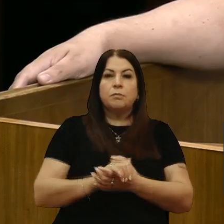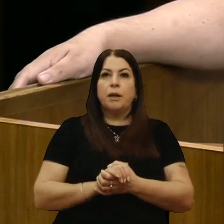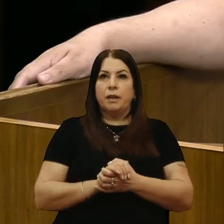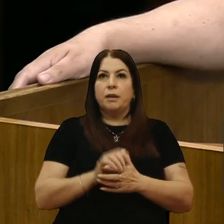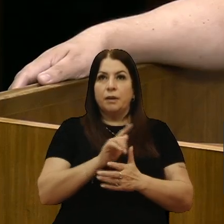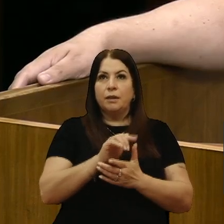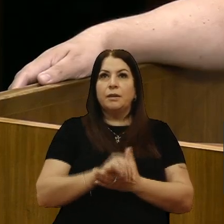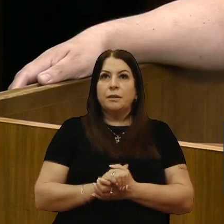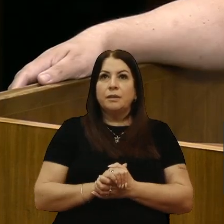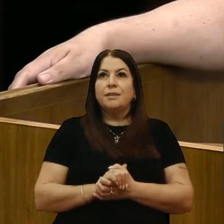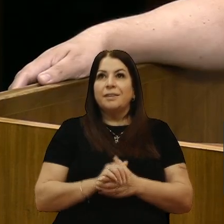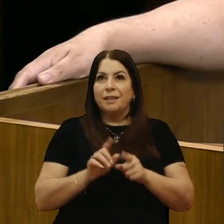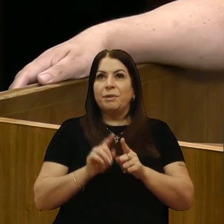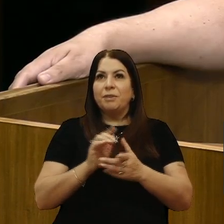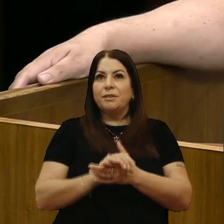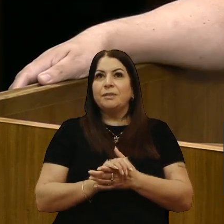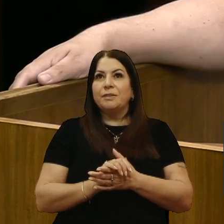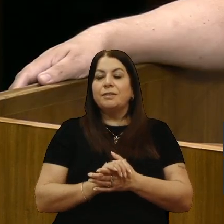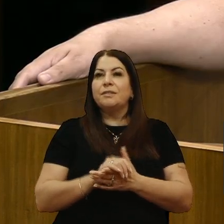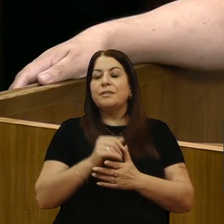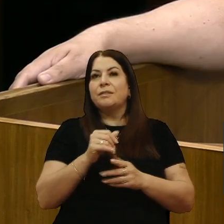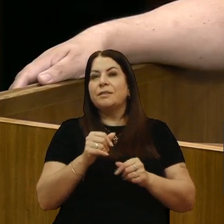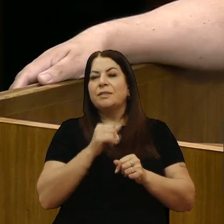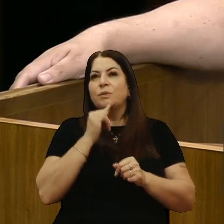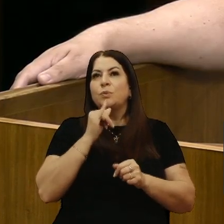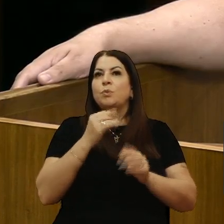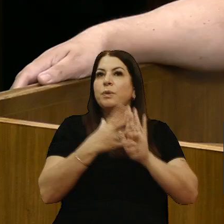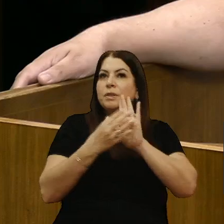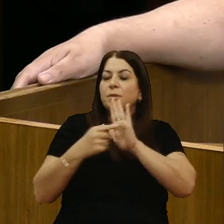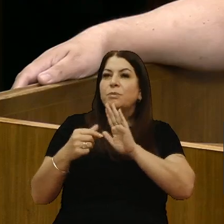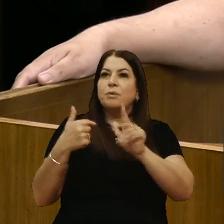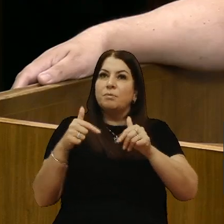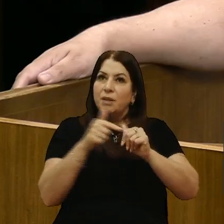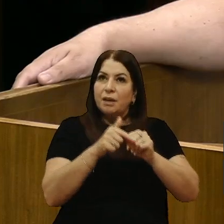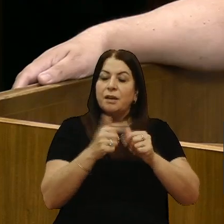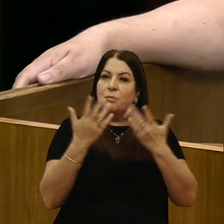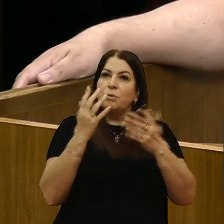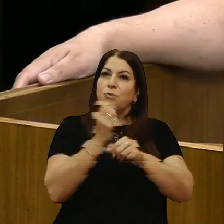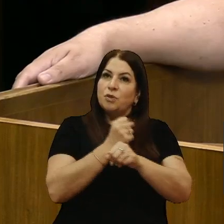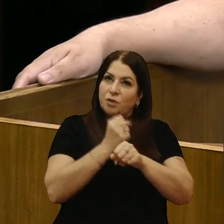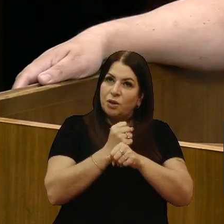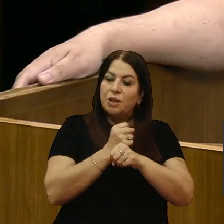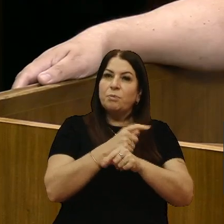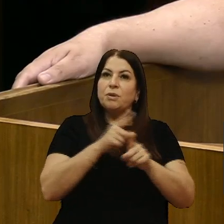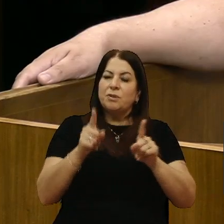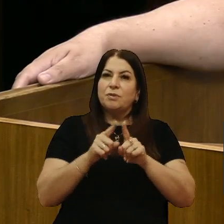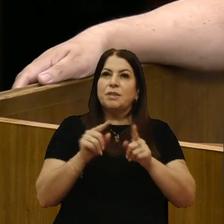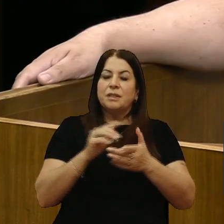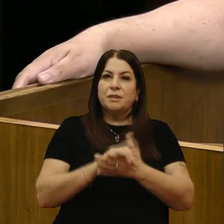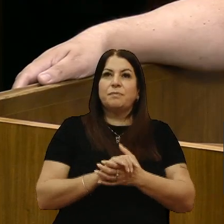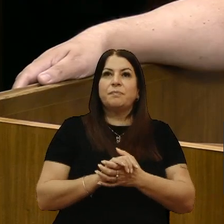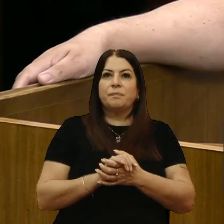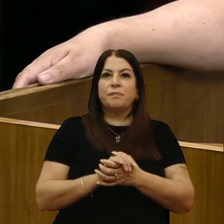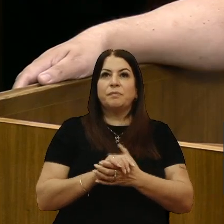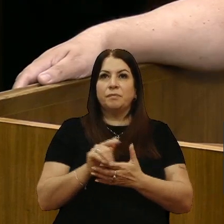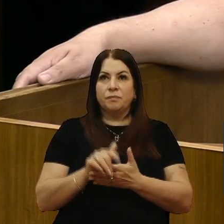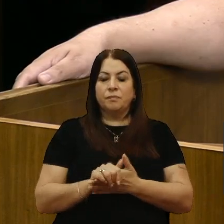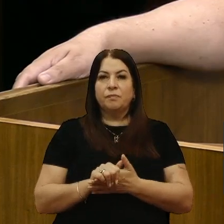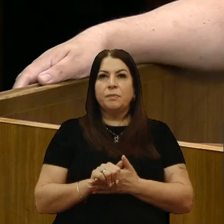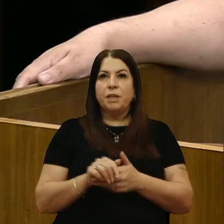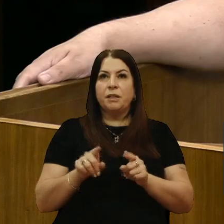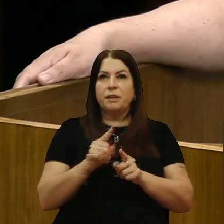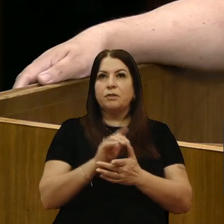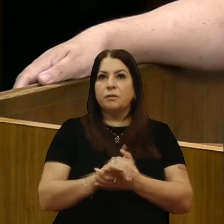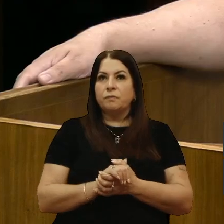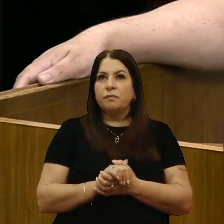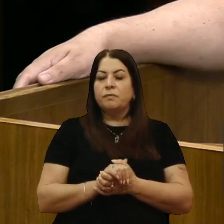foi secretário, está dando exemplo de trabalho, de mão de obra, de iniciativa, e está fazendo a diferença, e eu acho que